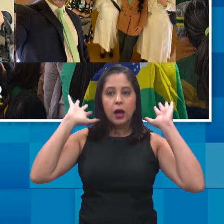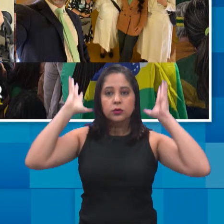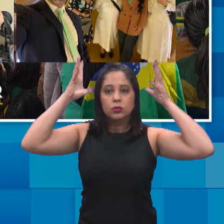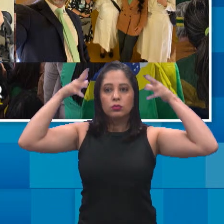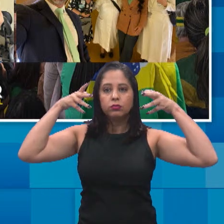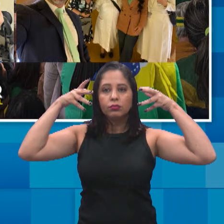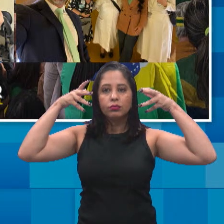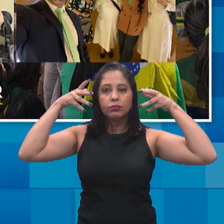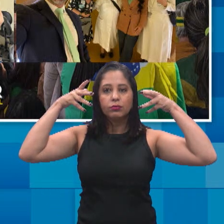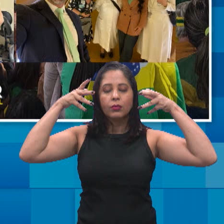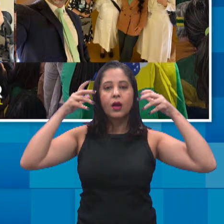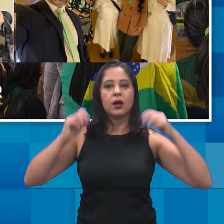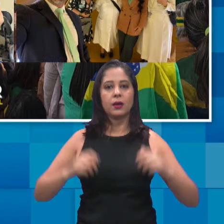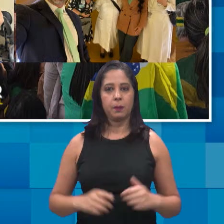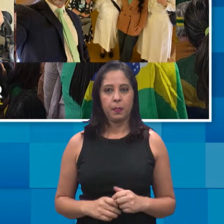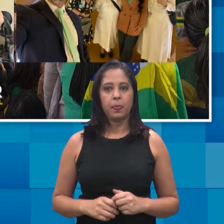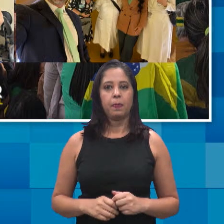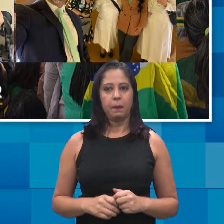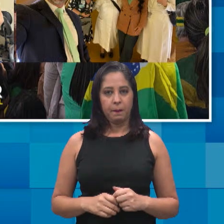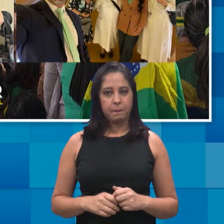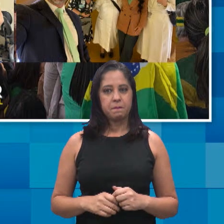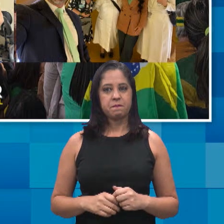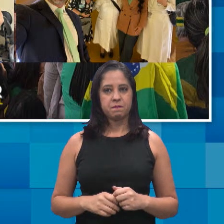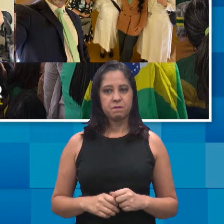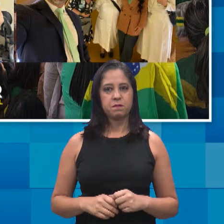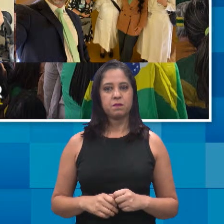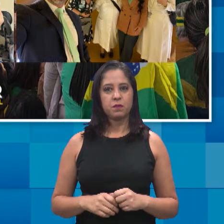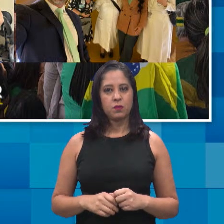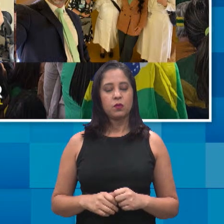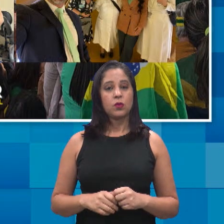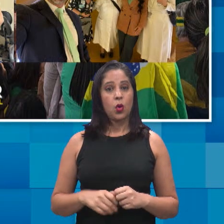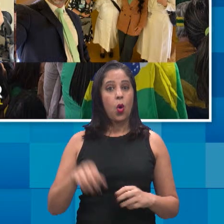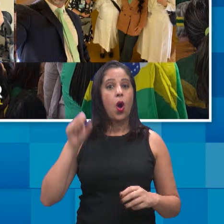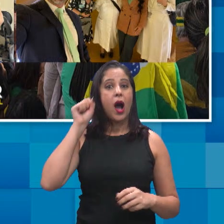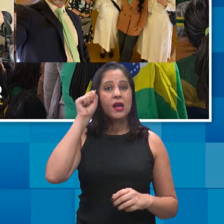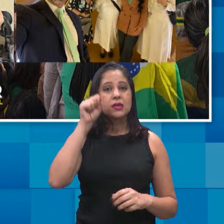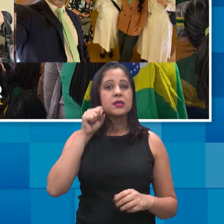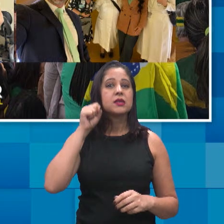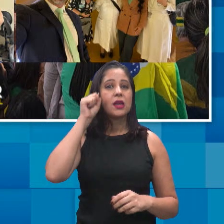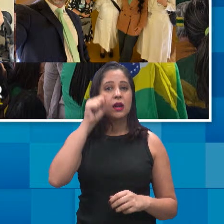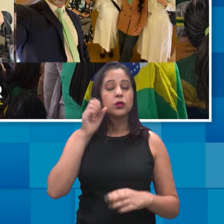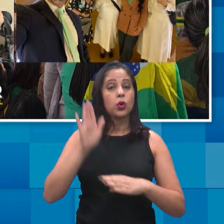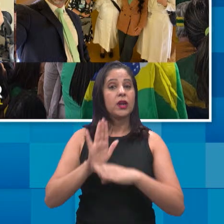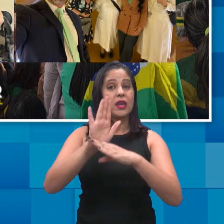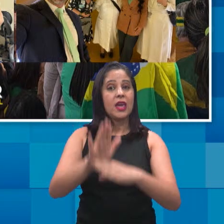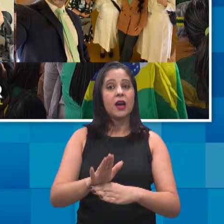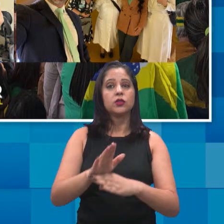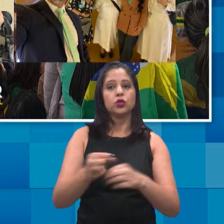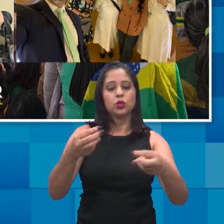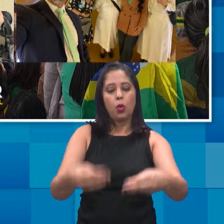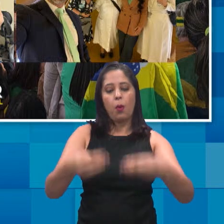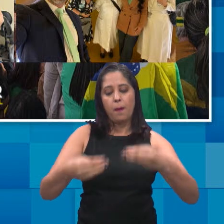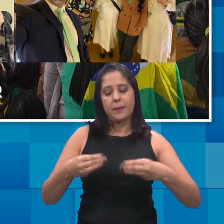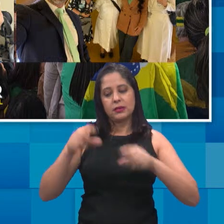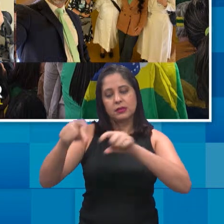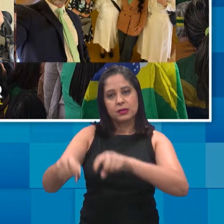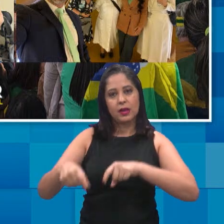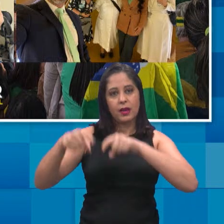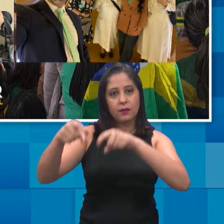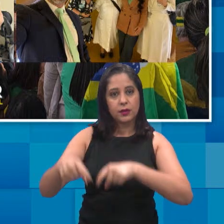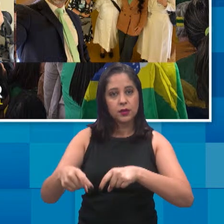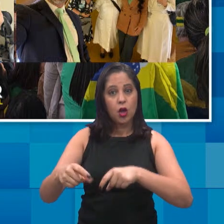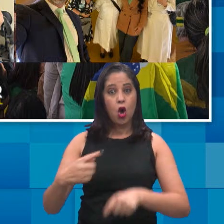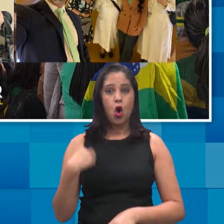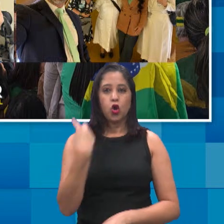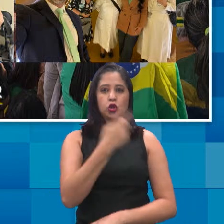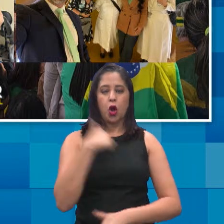que fez uma grande história no Ministério da Agricultura, e o nosso trabalho segue